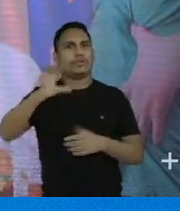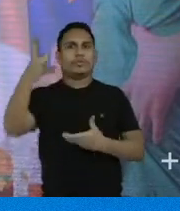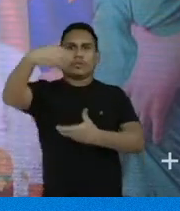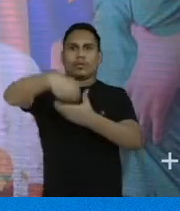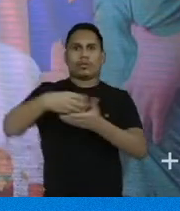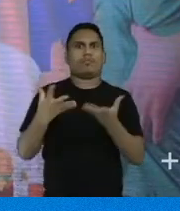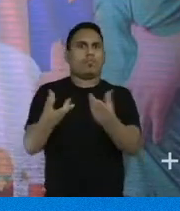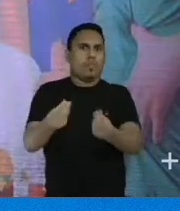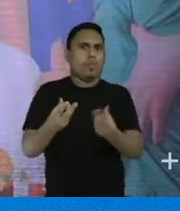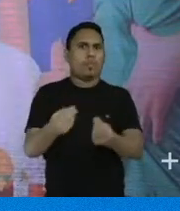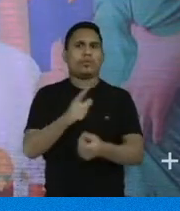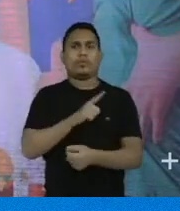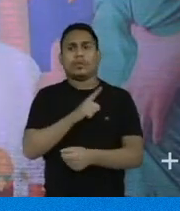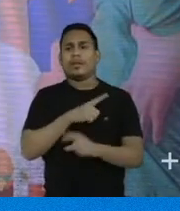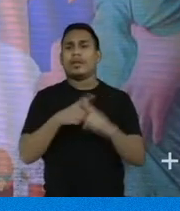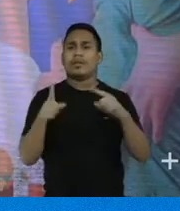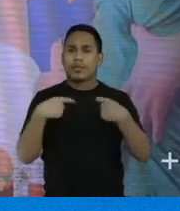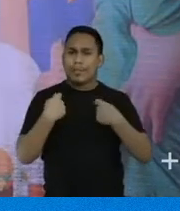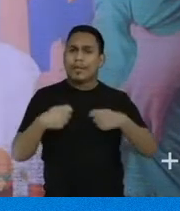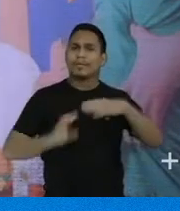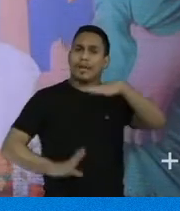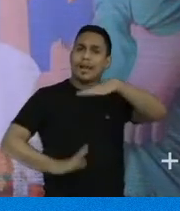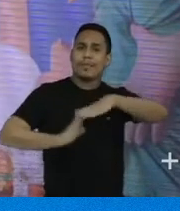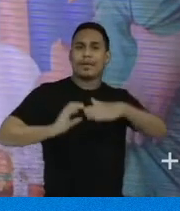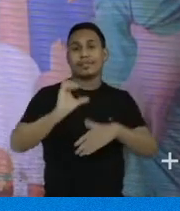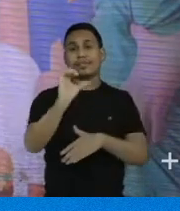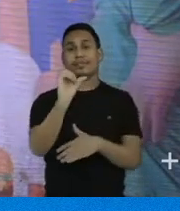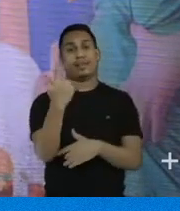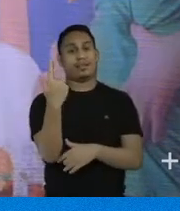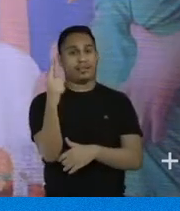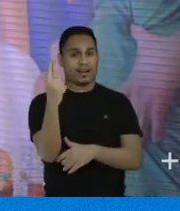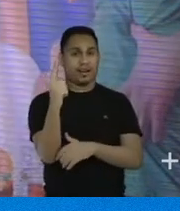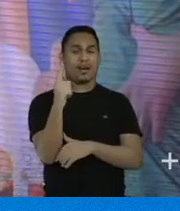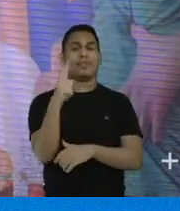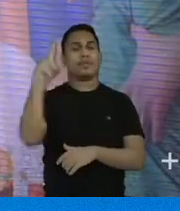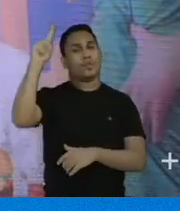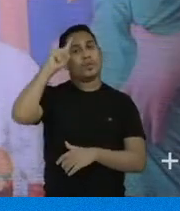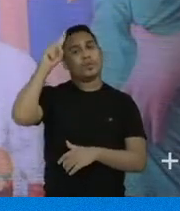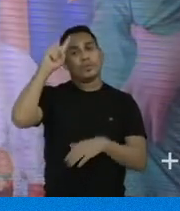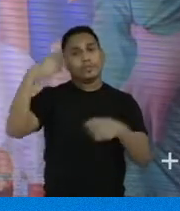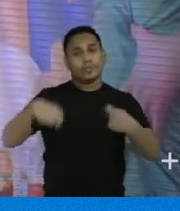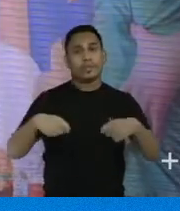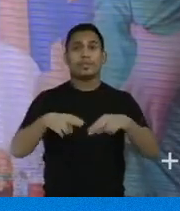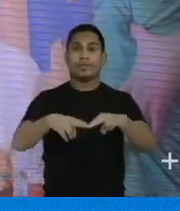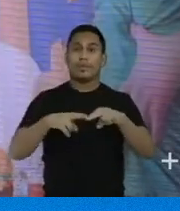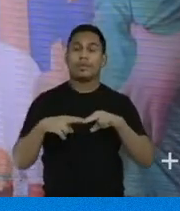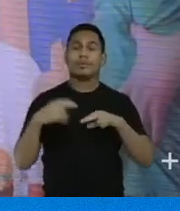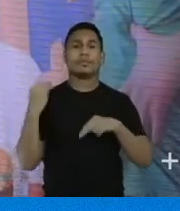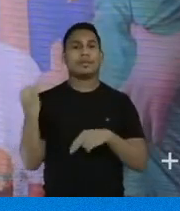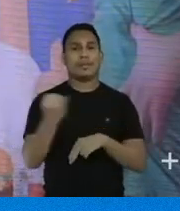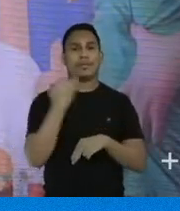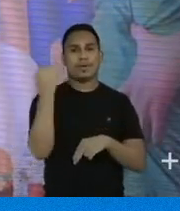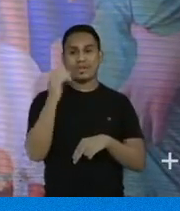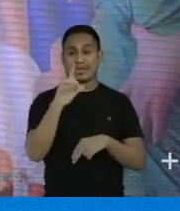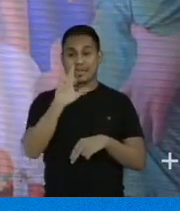dia. Tudo que se compra da indústria já vem com sódio, então por isso que essa conta de 6 gramas impõe a gente não